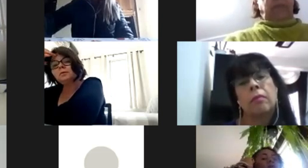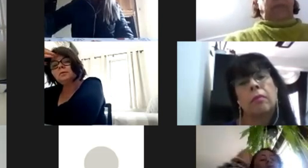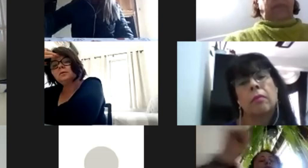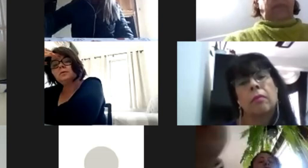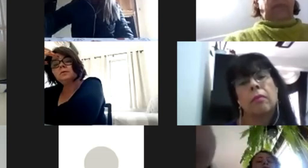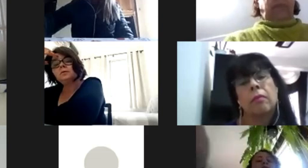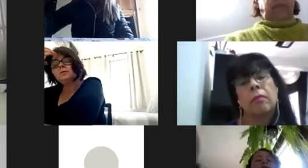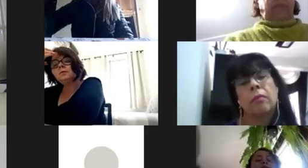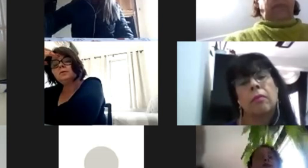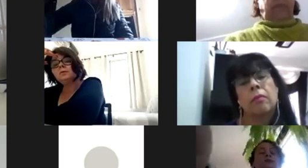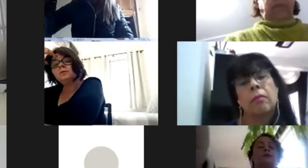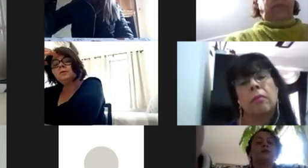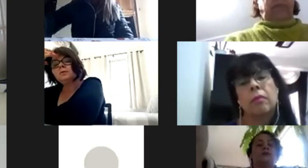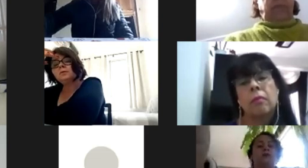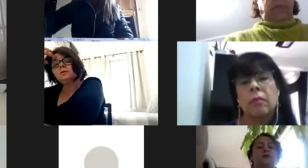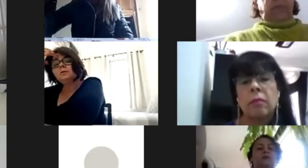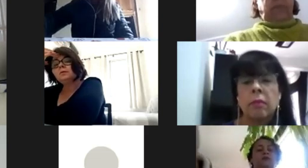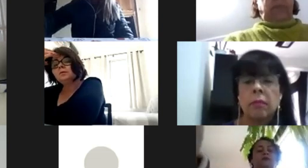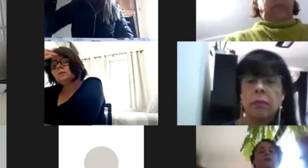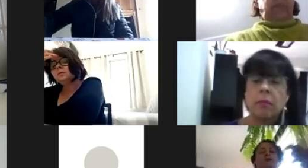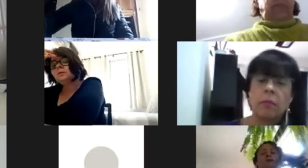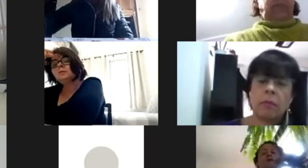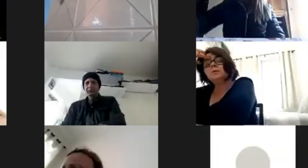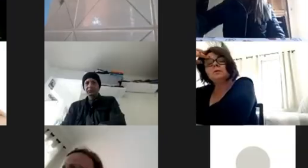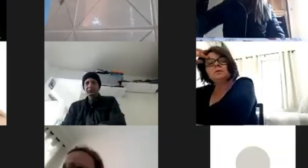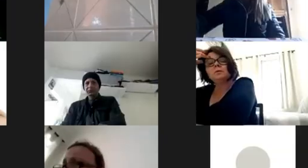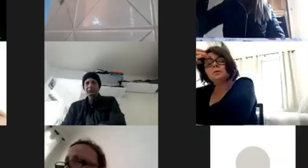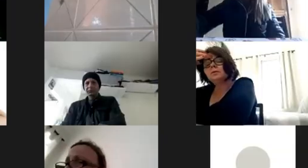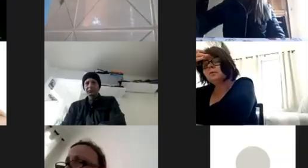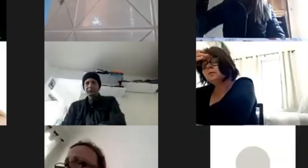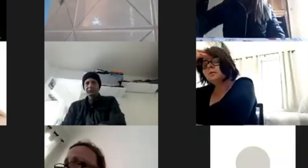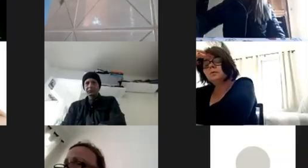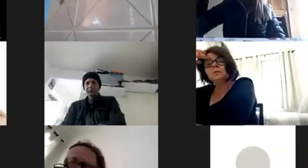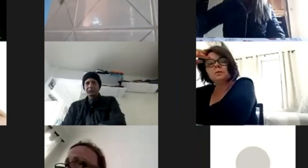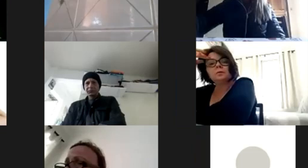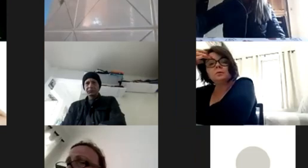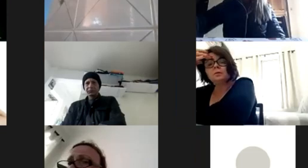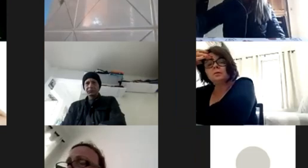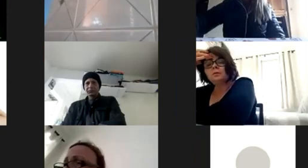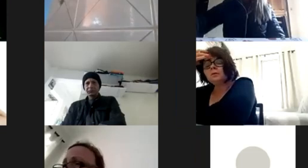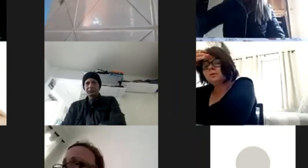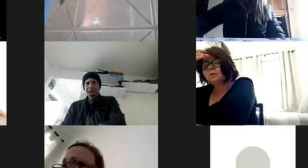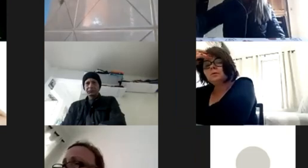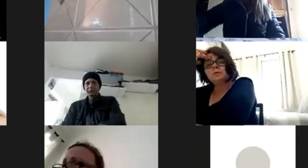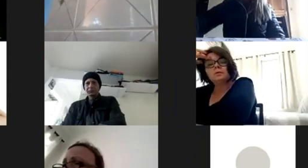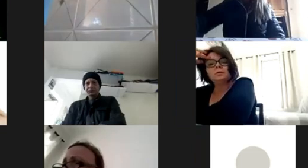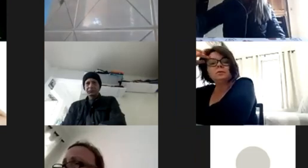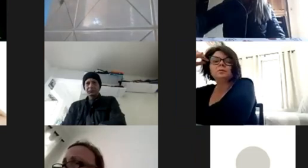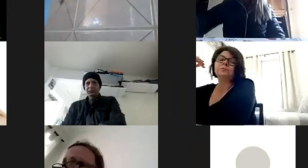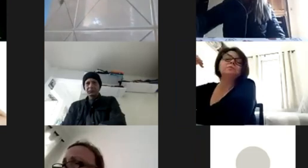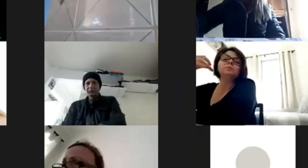ele eu vi, né, nas aulas durante a semana que são muito específicos